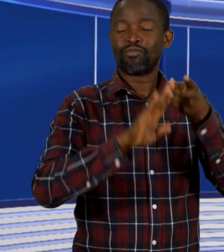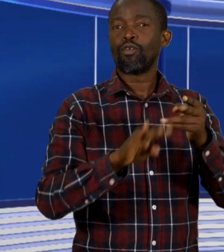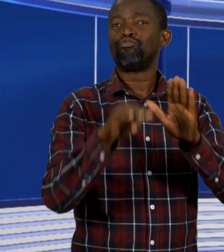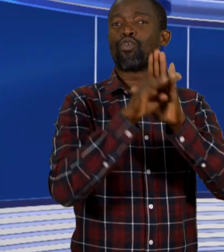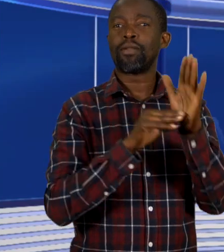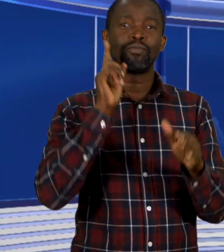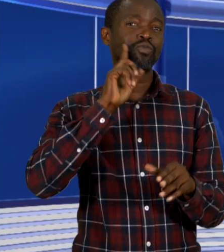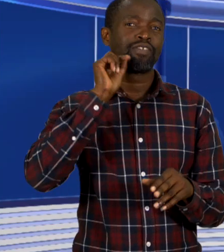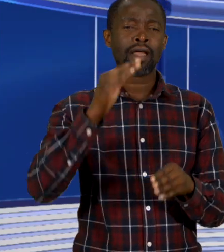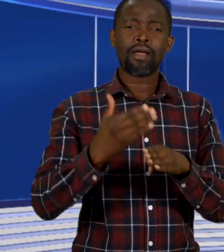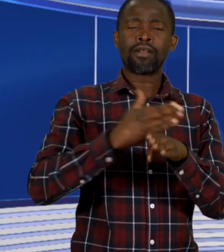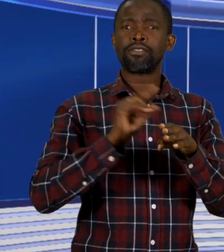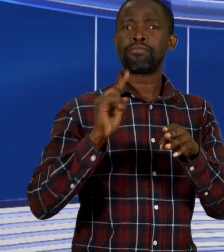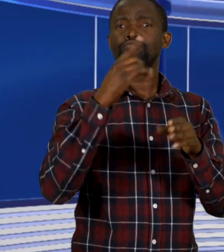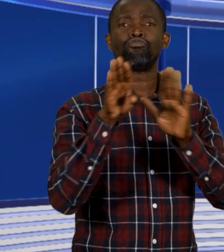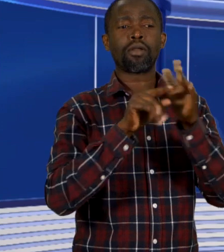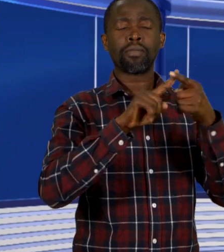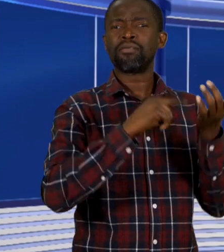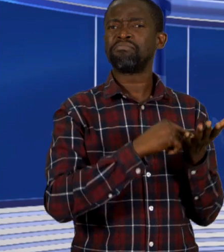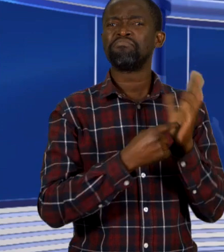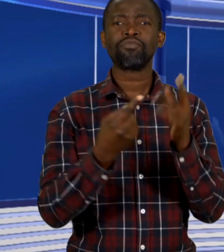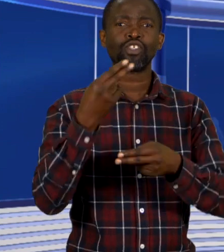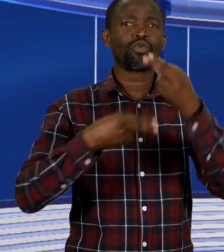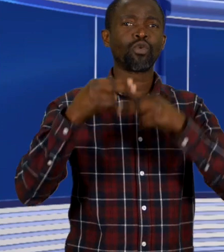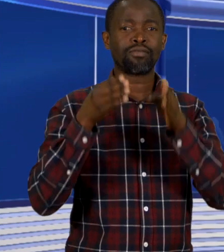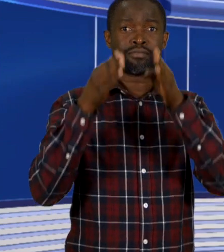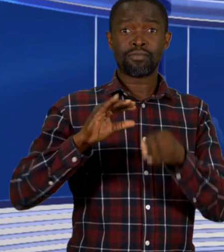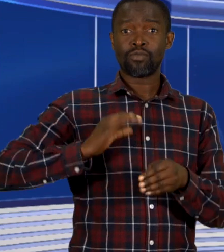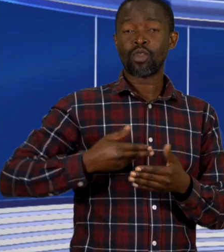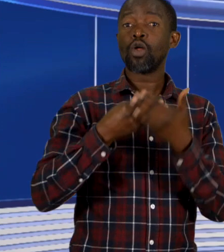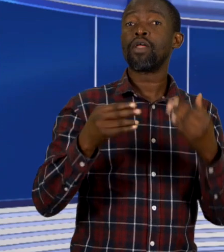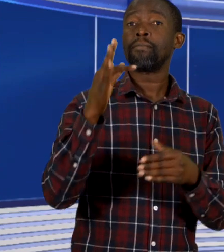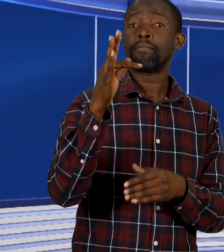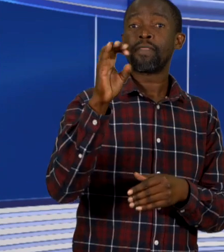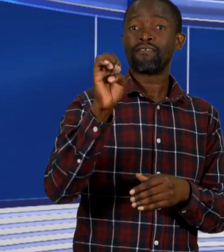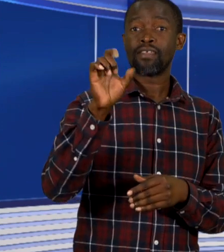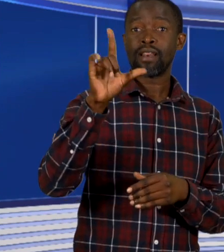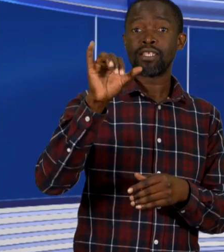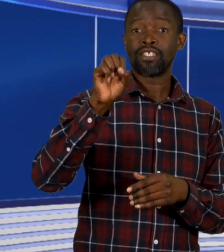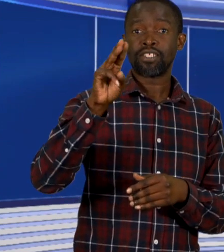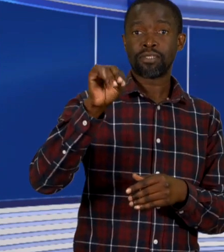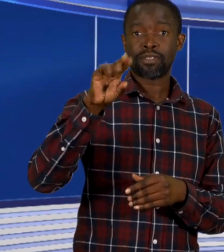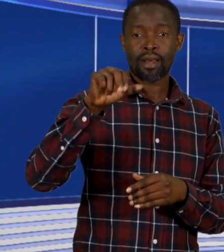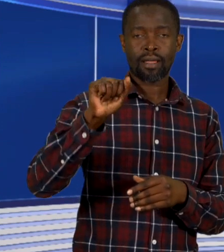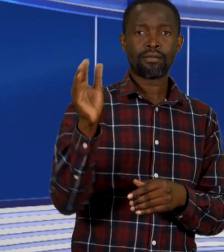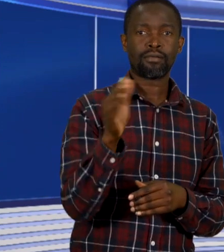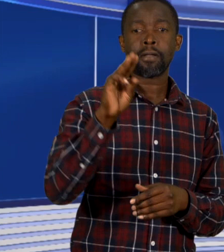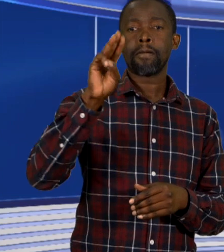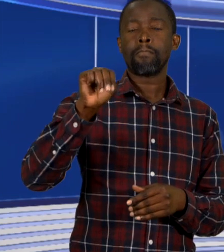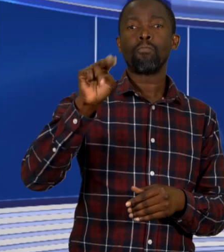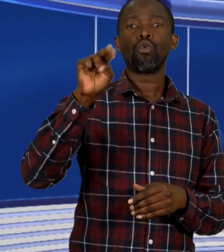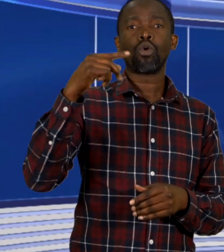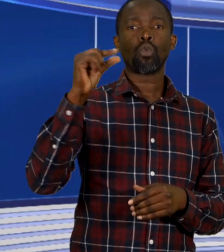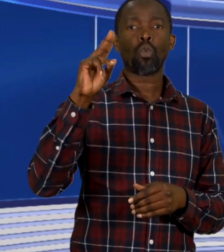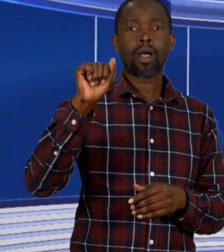Bem-vindo de volta ao programa da TV Surdo. No primeiro bloco, destacamos a história inspiradora